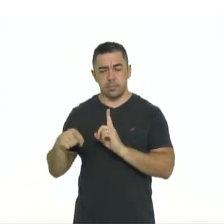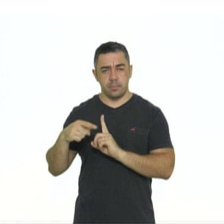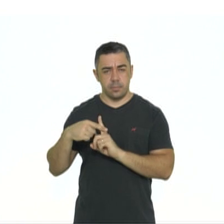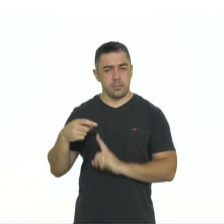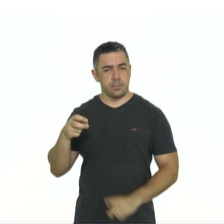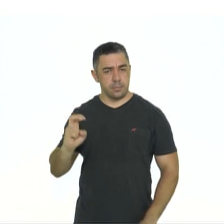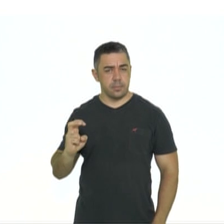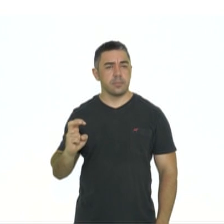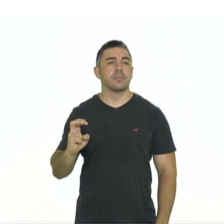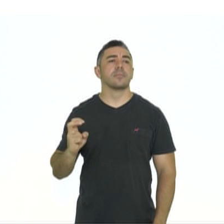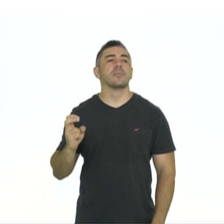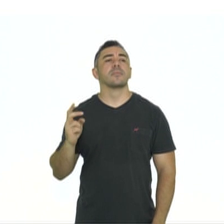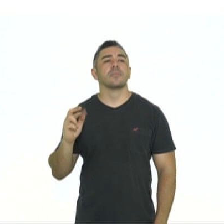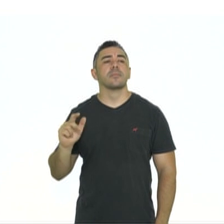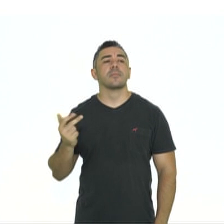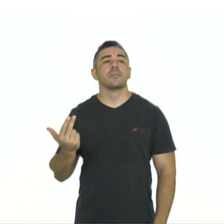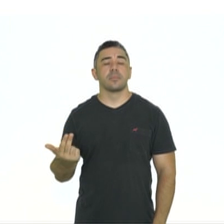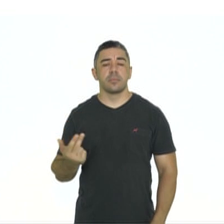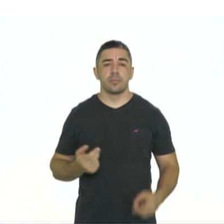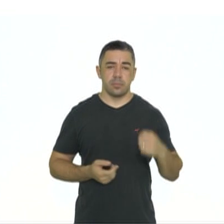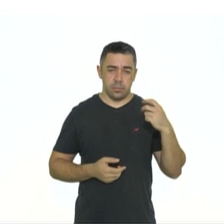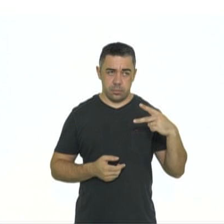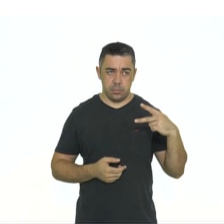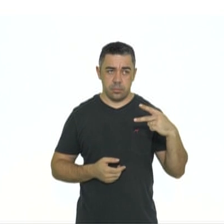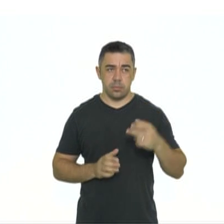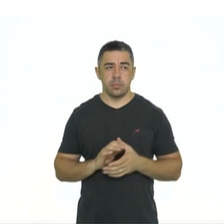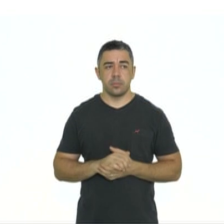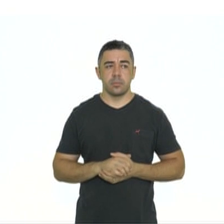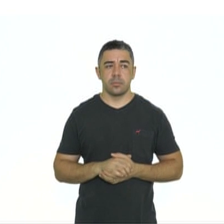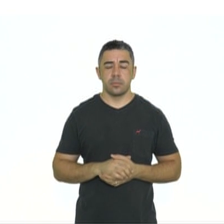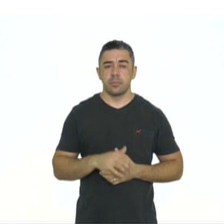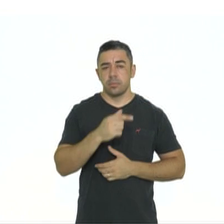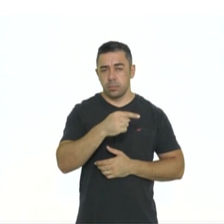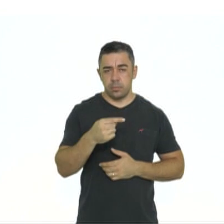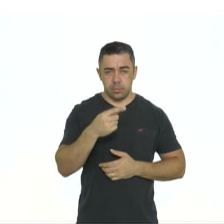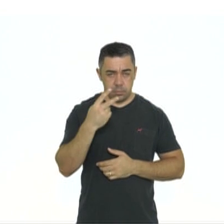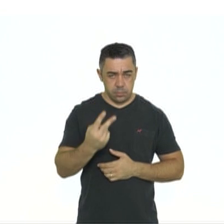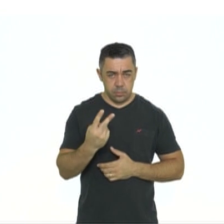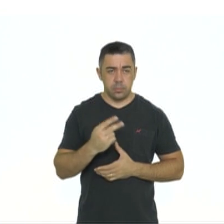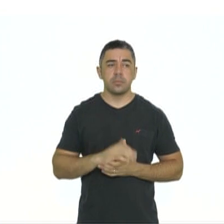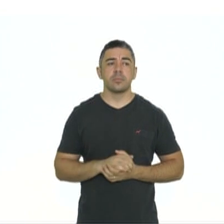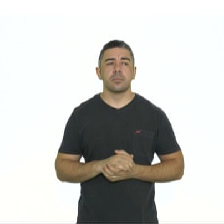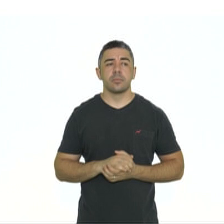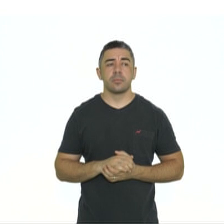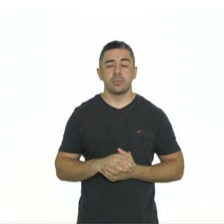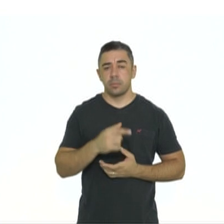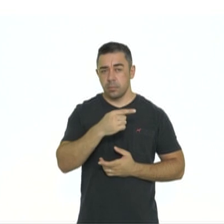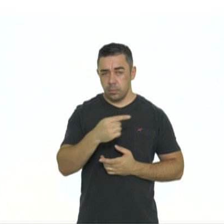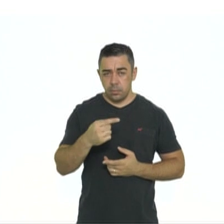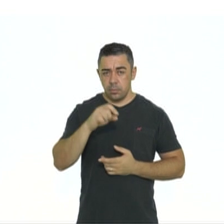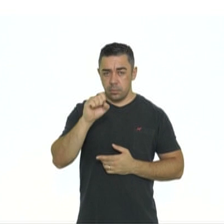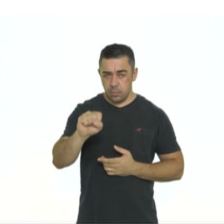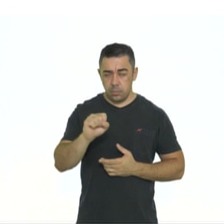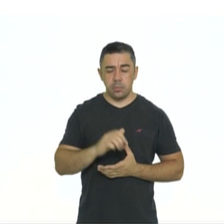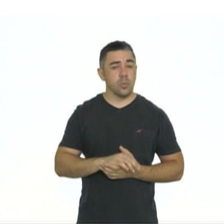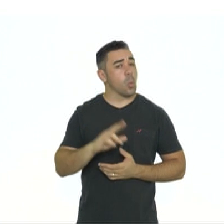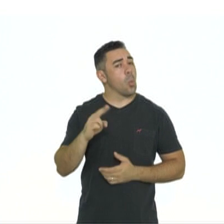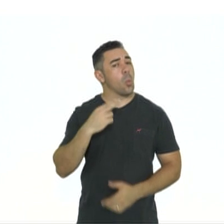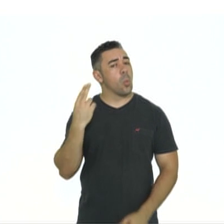módulo de + 5 = 2 - 2 -